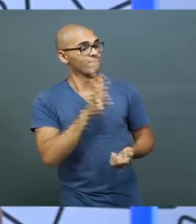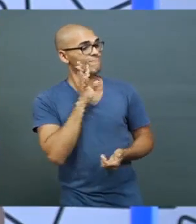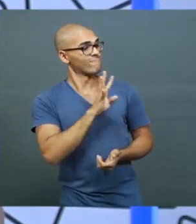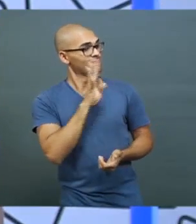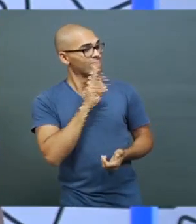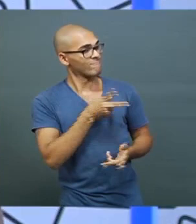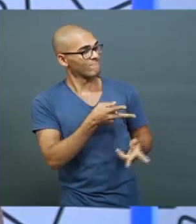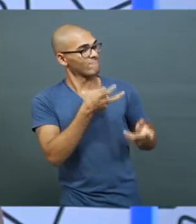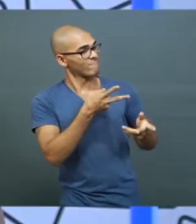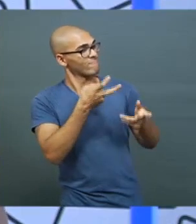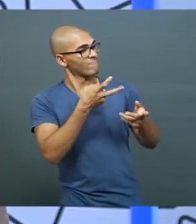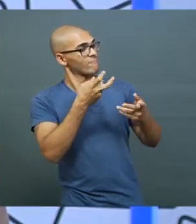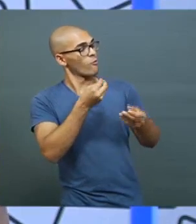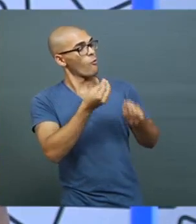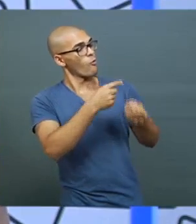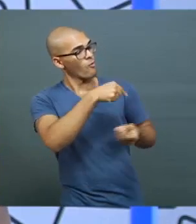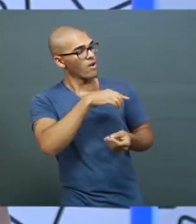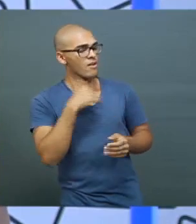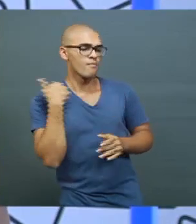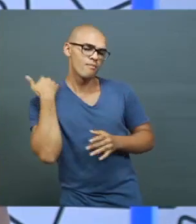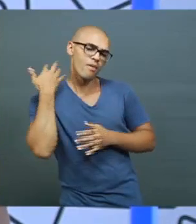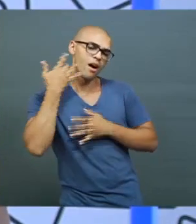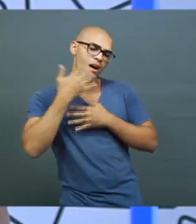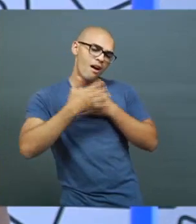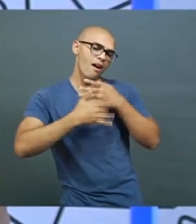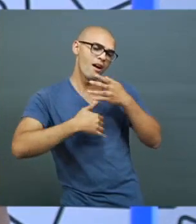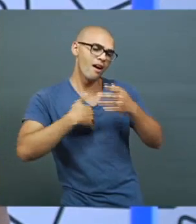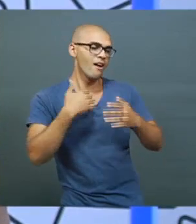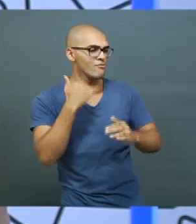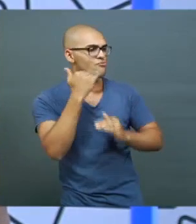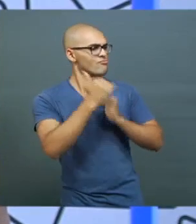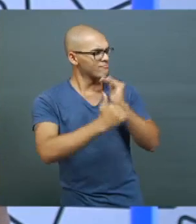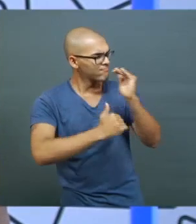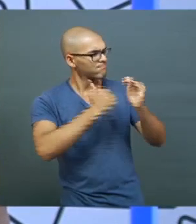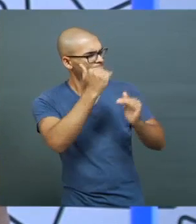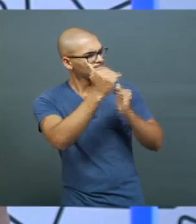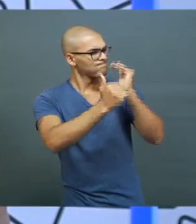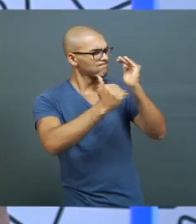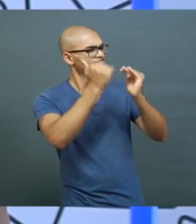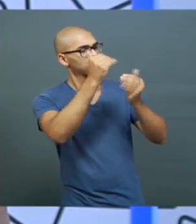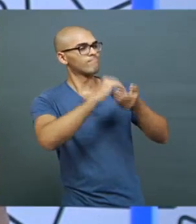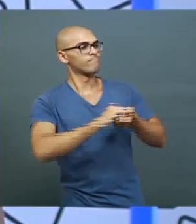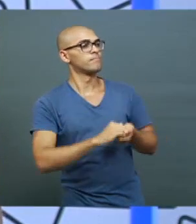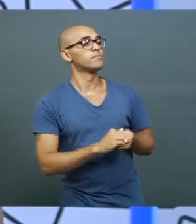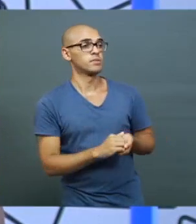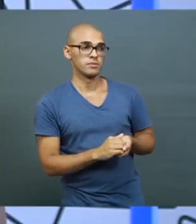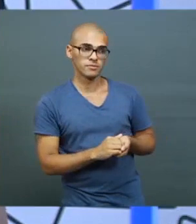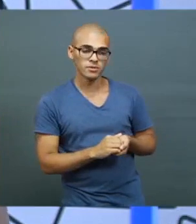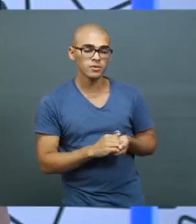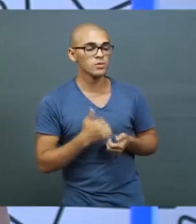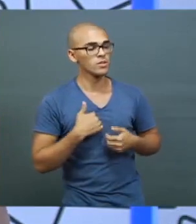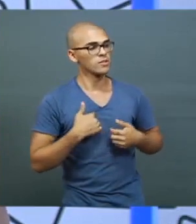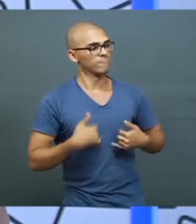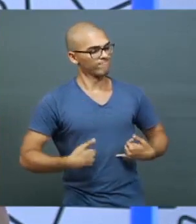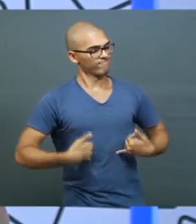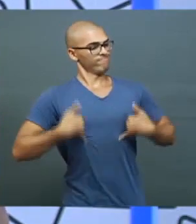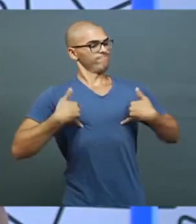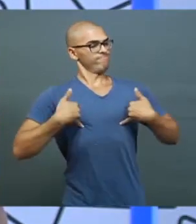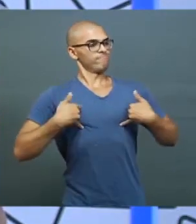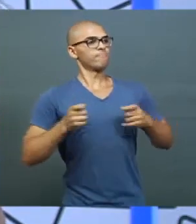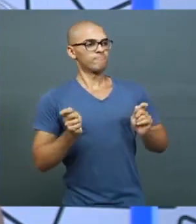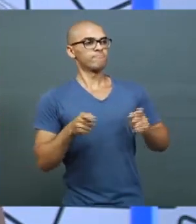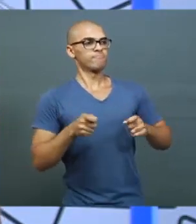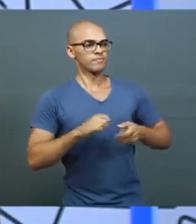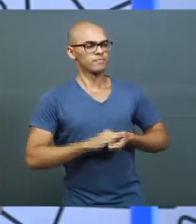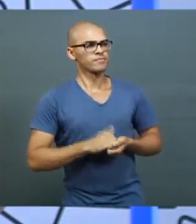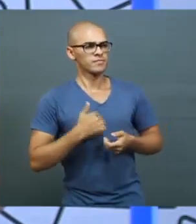lugar onde eles chegaram, né? E, então, para mim, assim, é uma grande honra ter acompanhado essa história, né? E eu